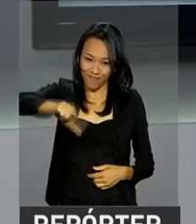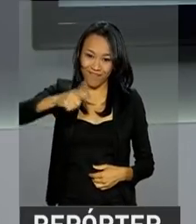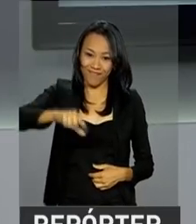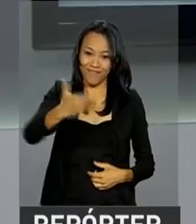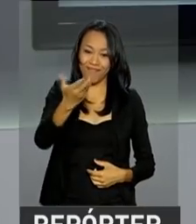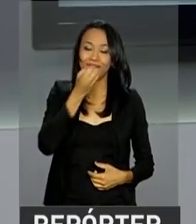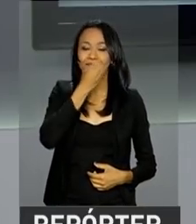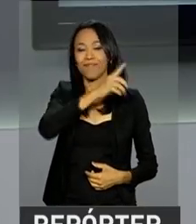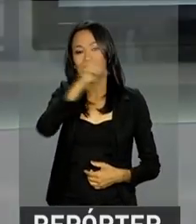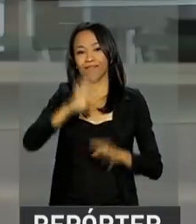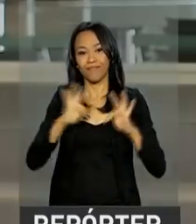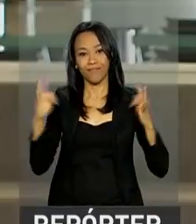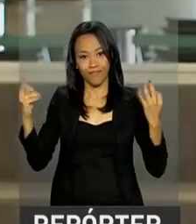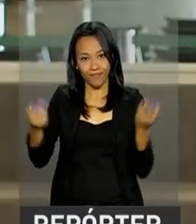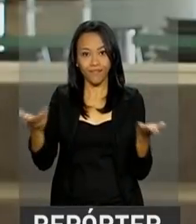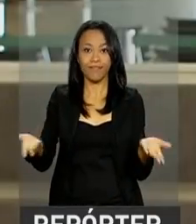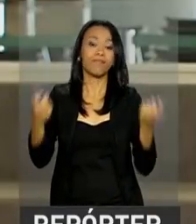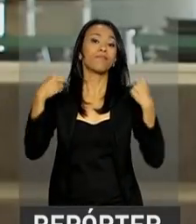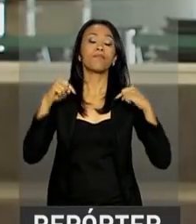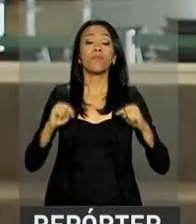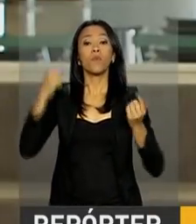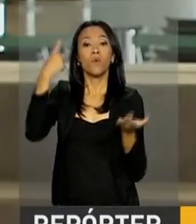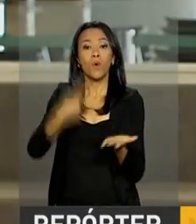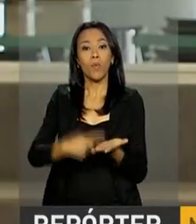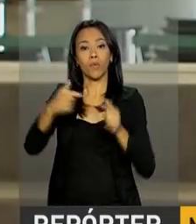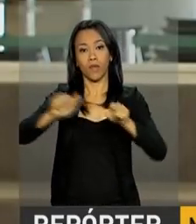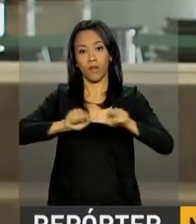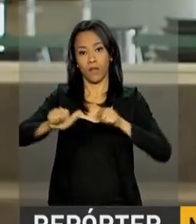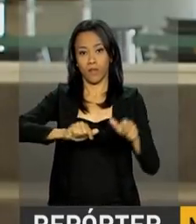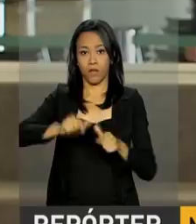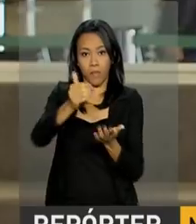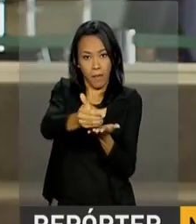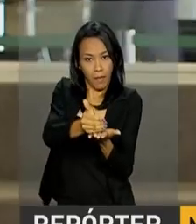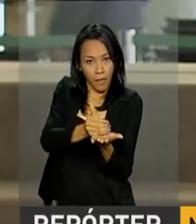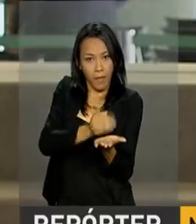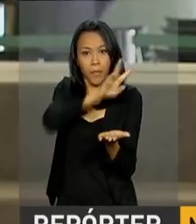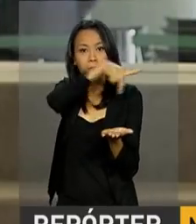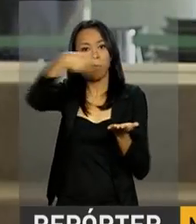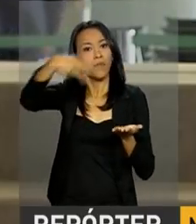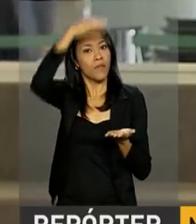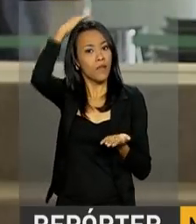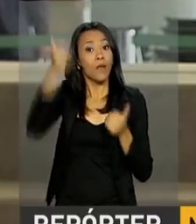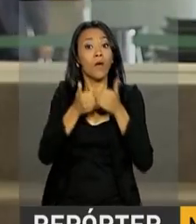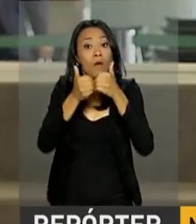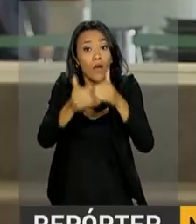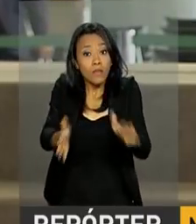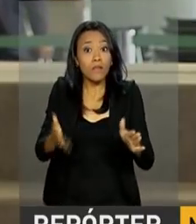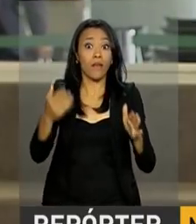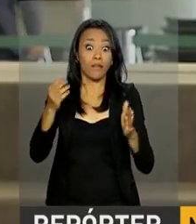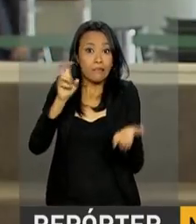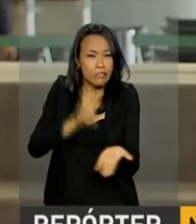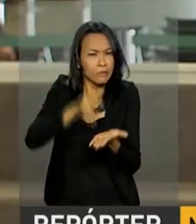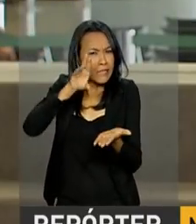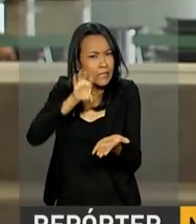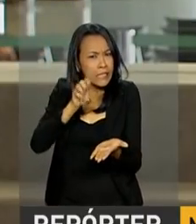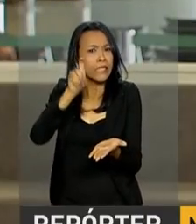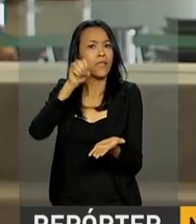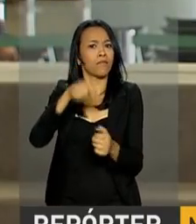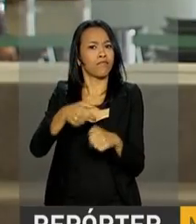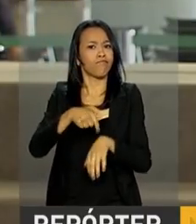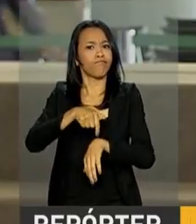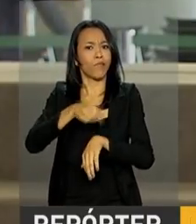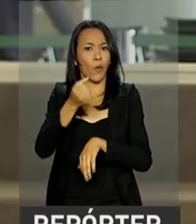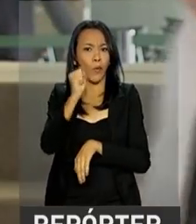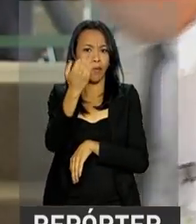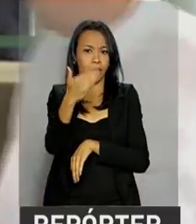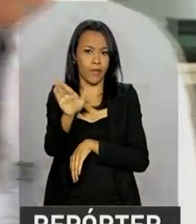isso é bom dia todos olha thaíssa os compromissos do presidente michel teve nesta quinta feira começaram cedo às 8 e meia da manhã em uma